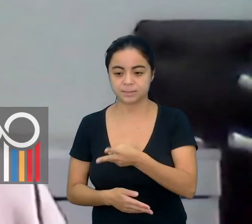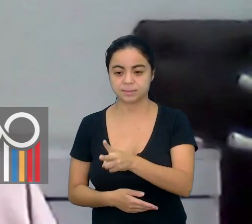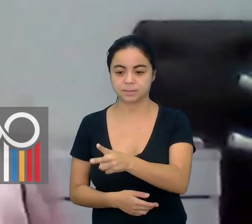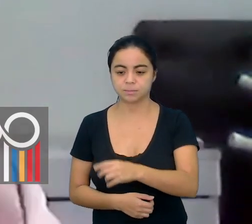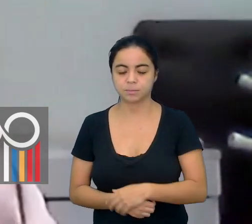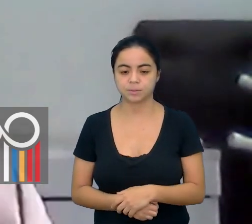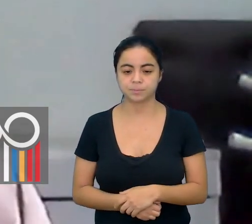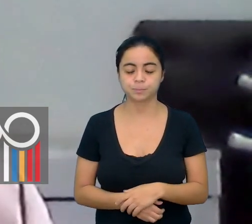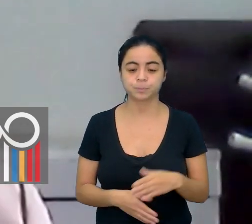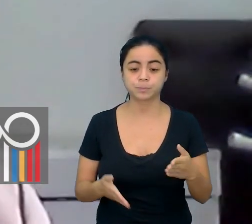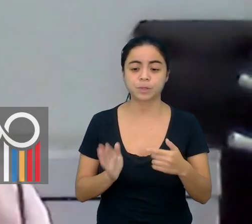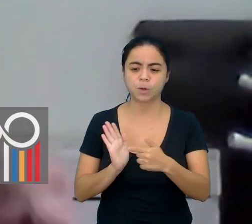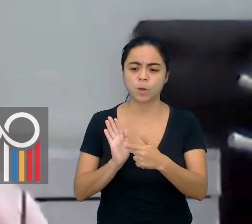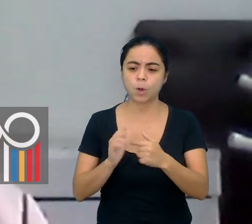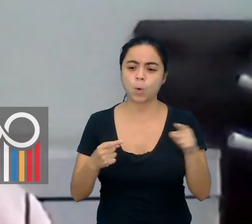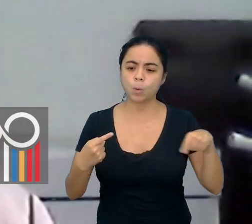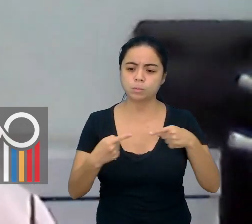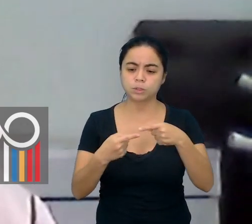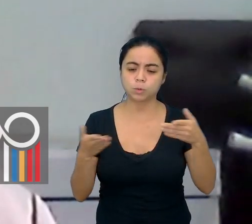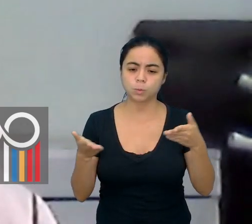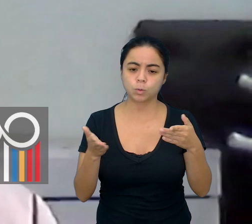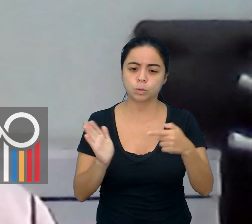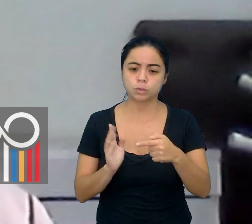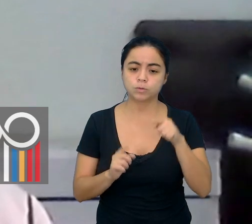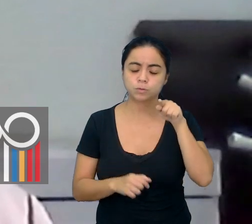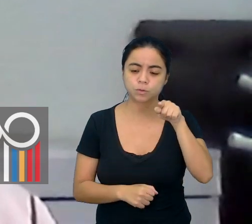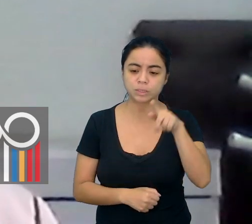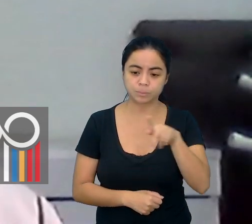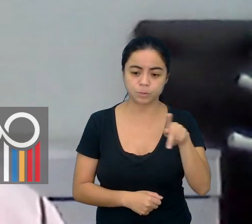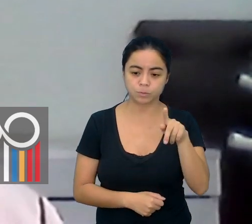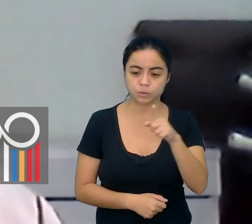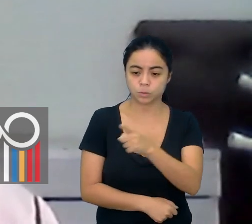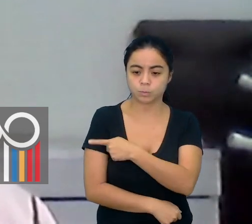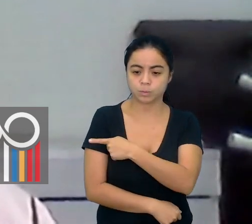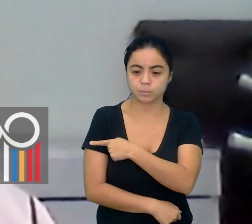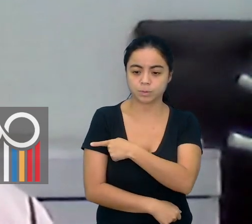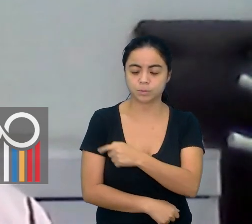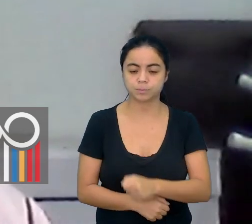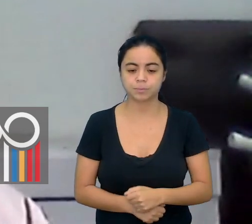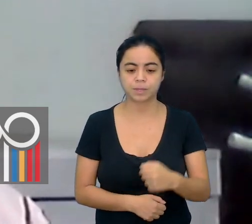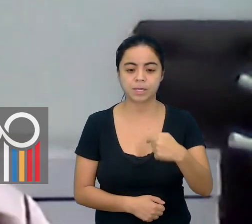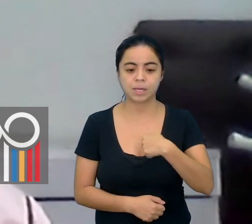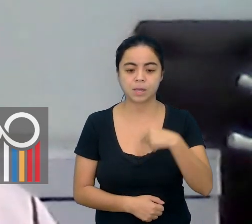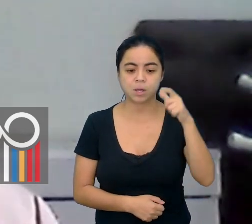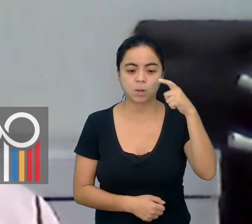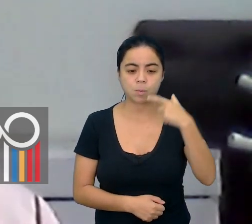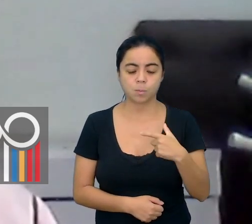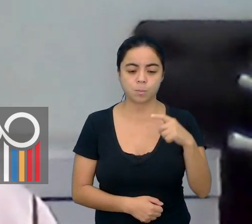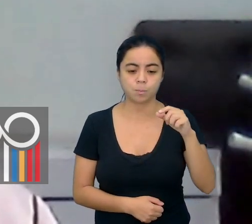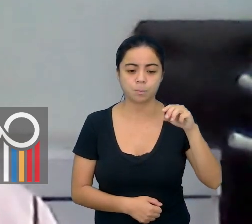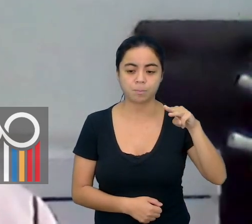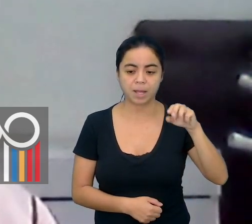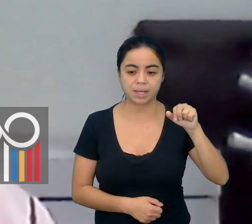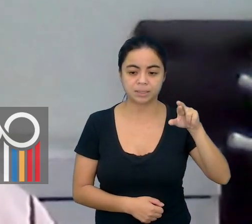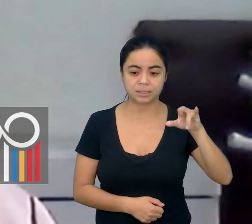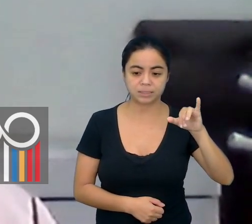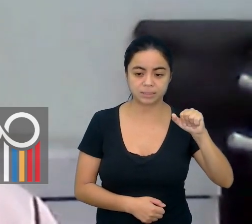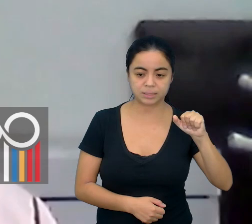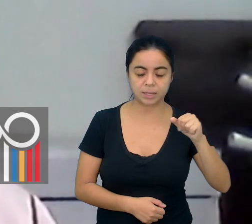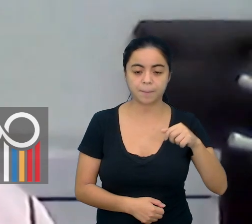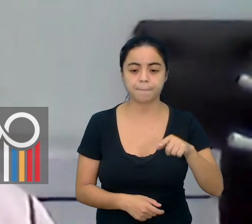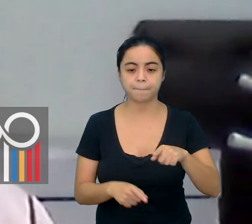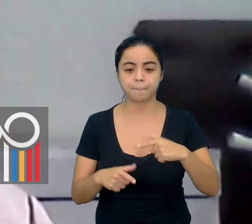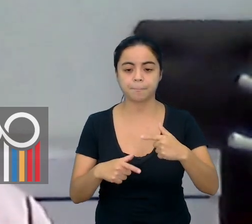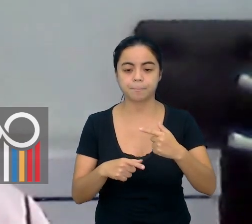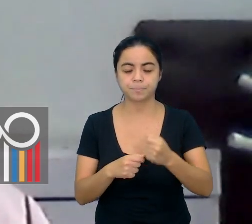ele é destinado a você, professor do primeiro ano, tá? Sou Maria Tereza Cruz de Moraes, professora da rede pública e,